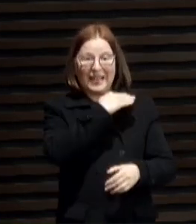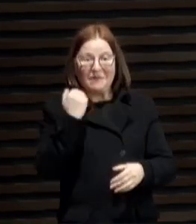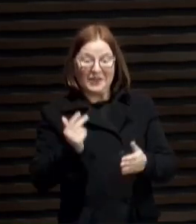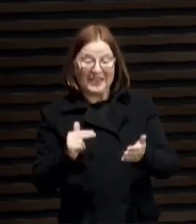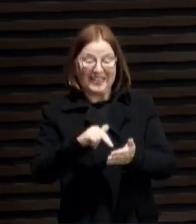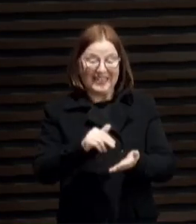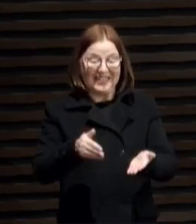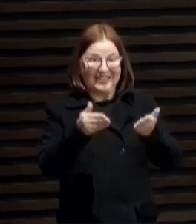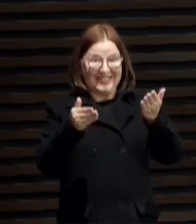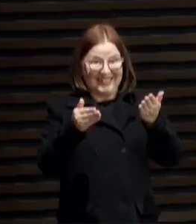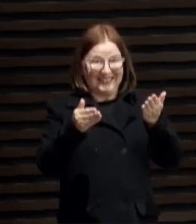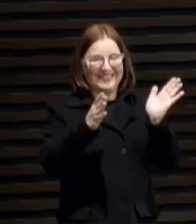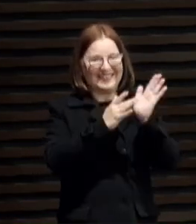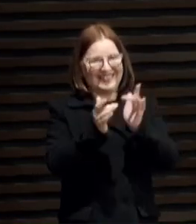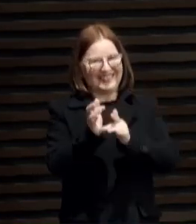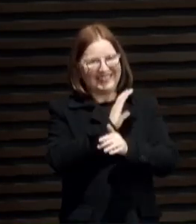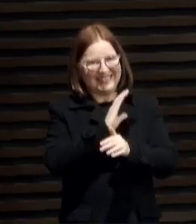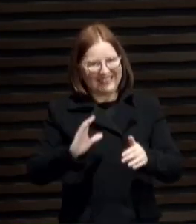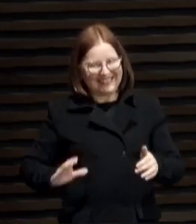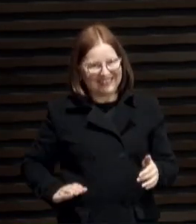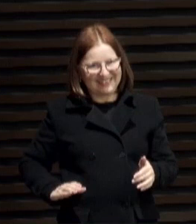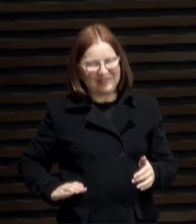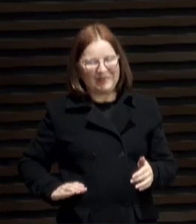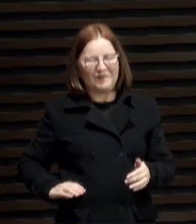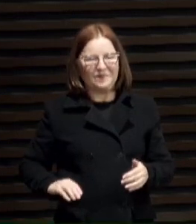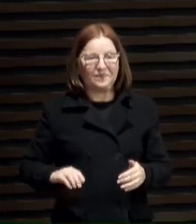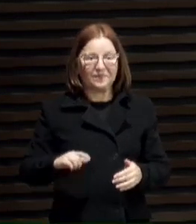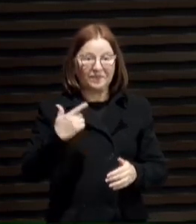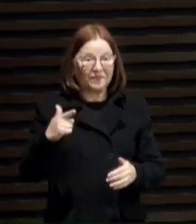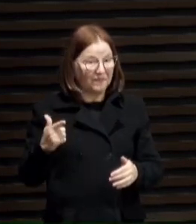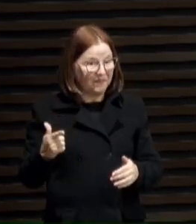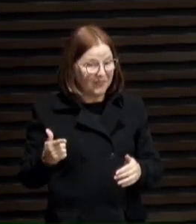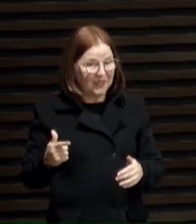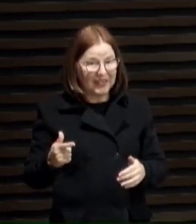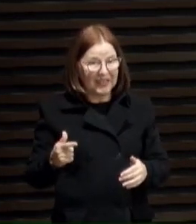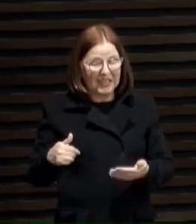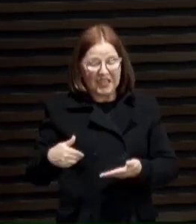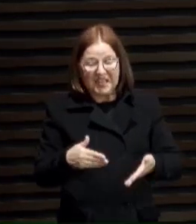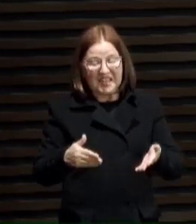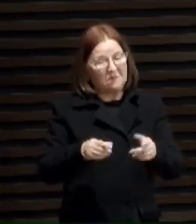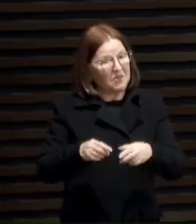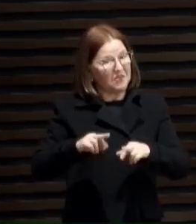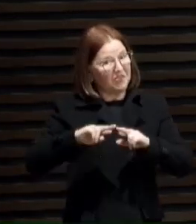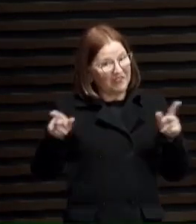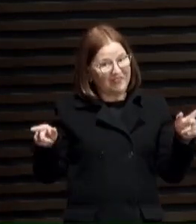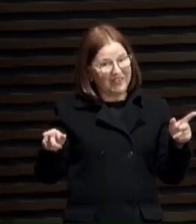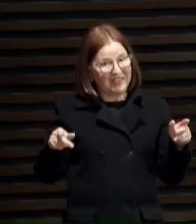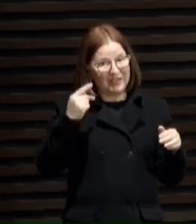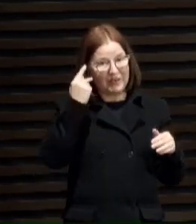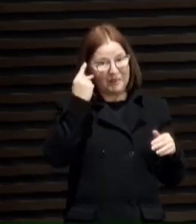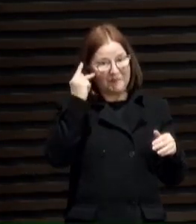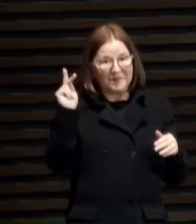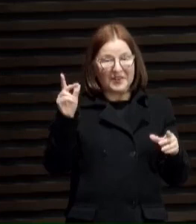ressurreição de Jesus Cristo. Não há reconciliação, não há outro caminho que nós devamos chegar a Deus a não